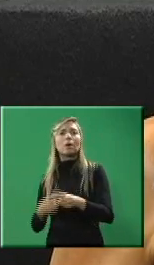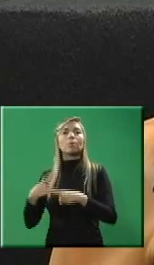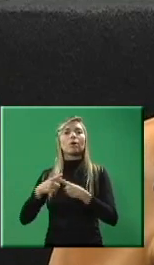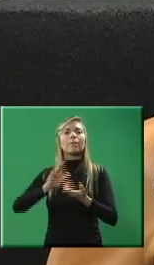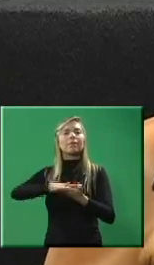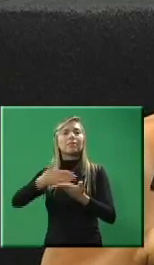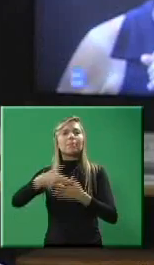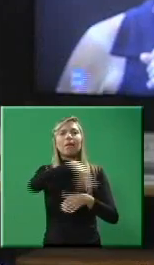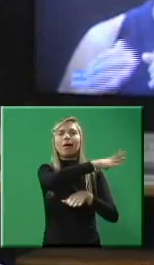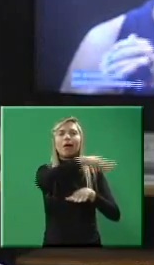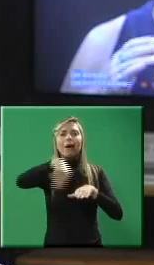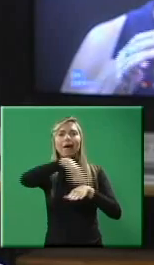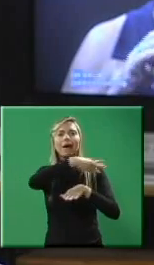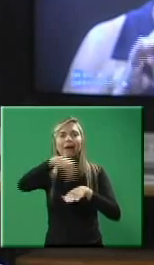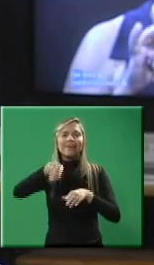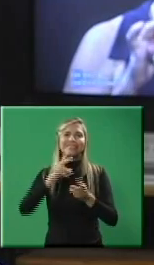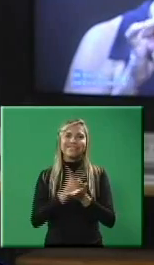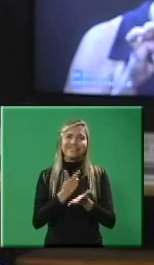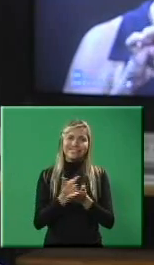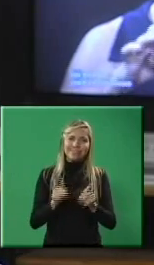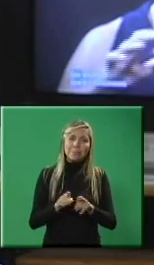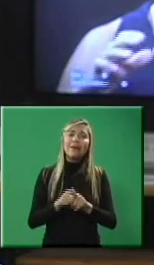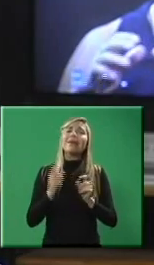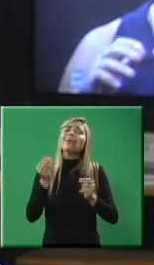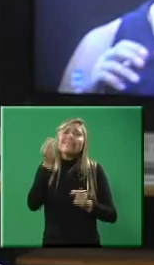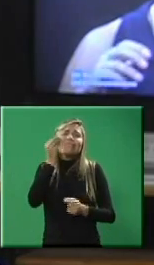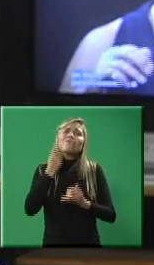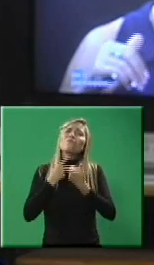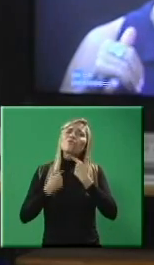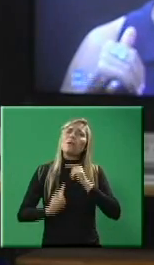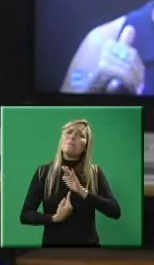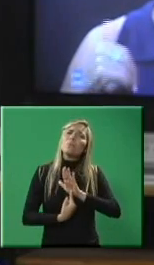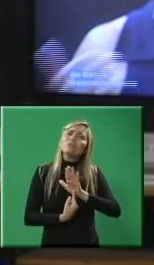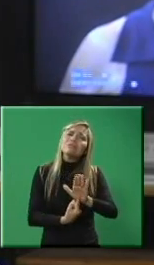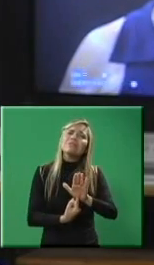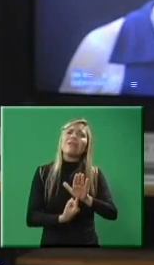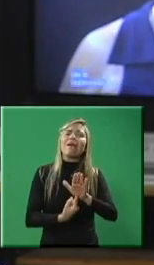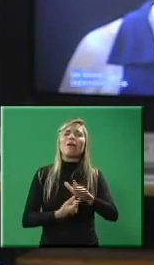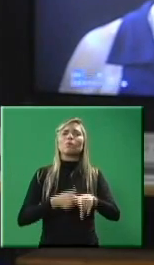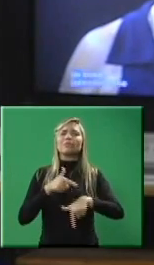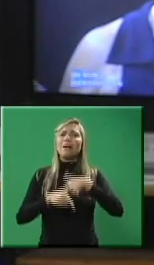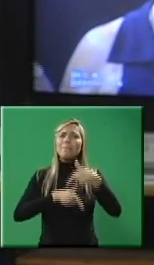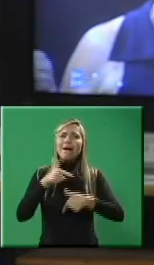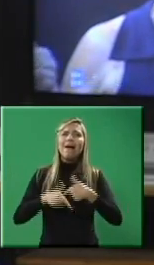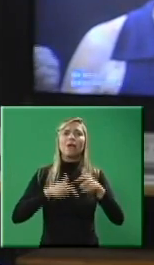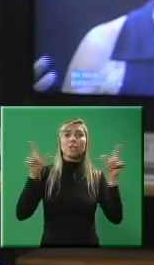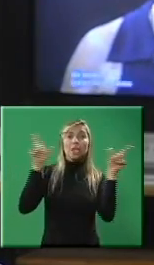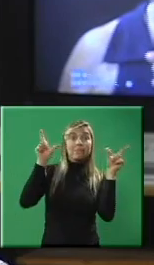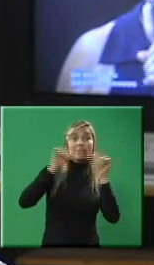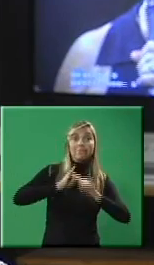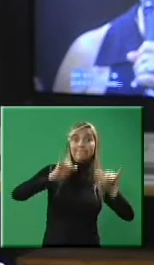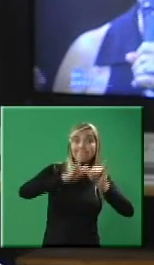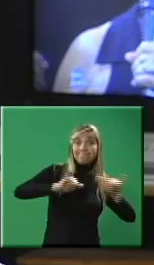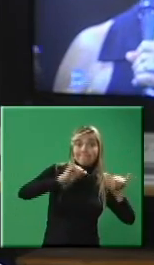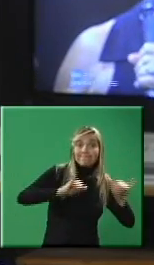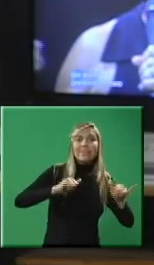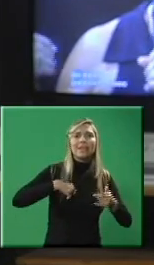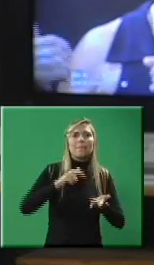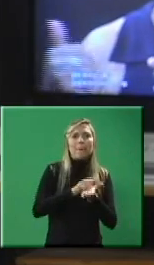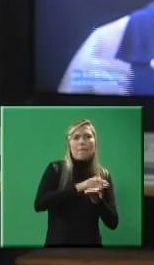na plateia. Temos tentado mostrar com diversos serviços na